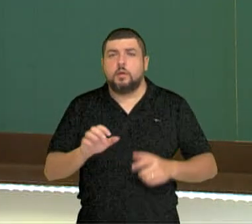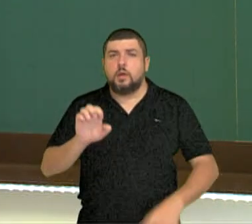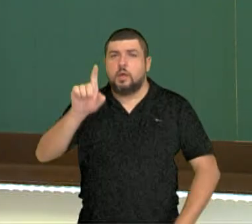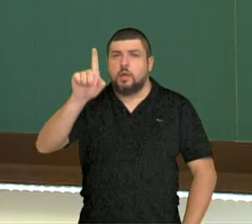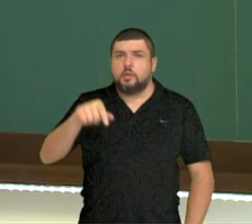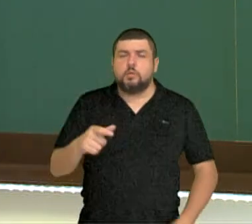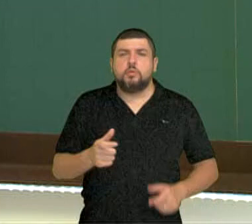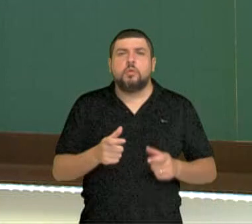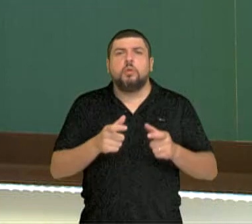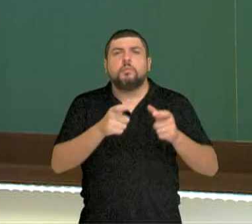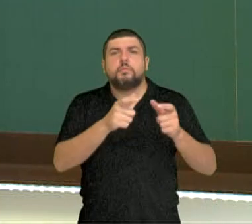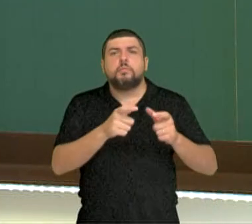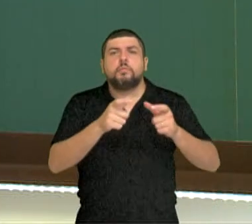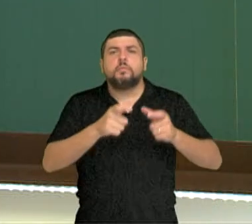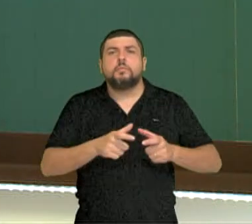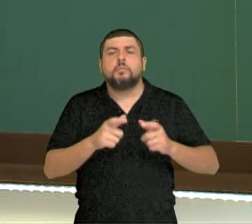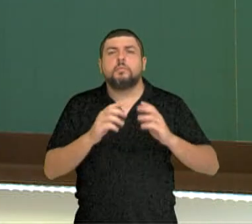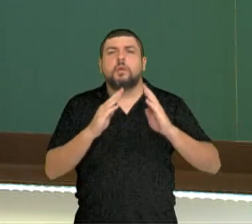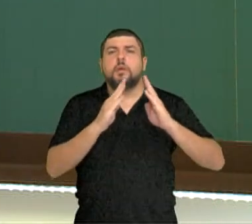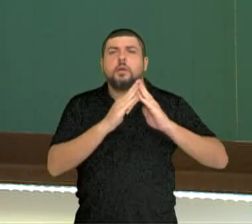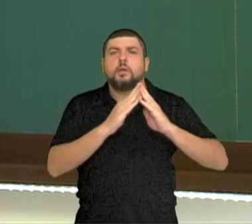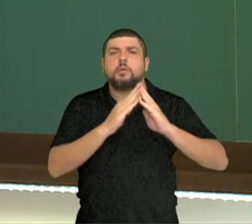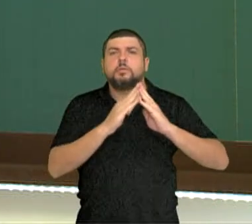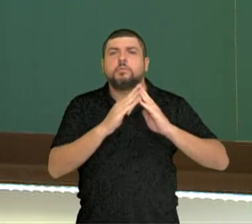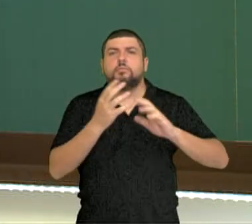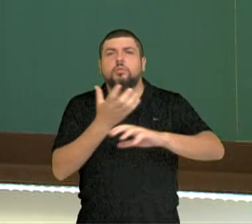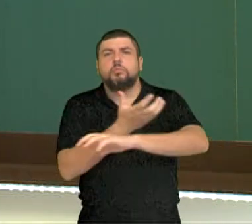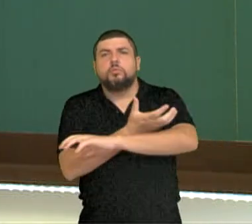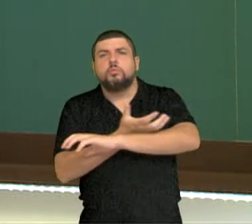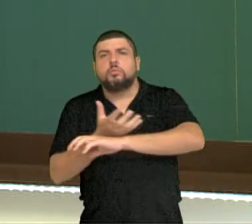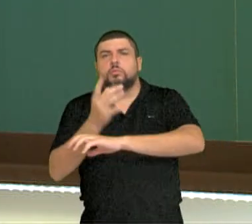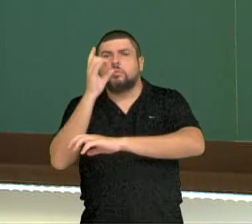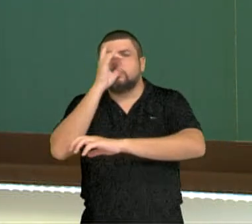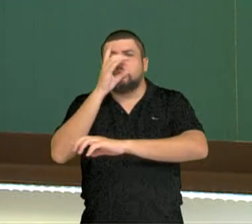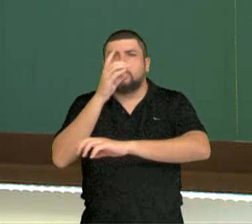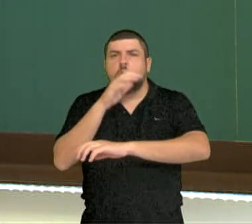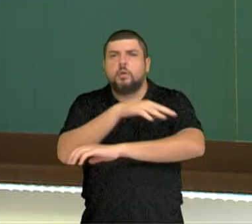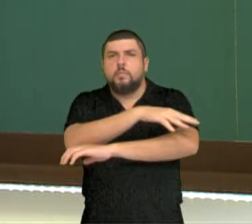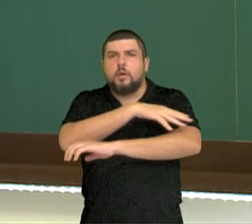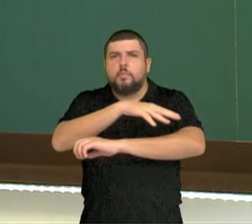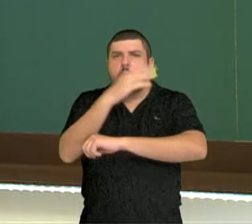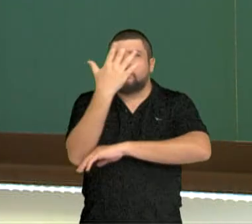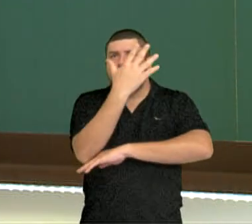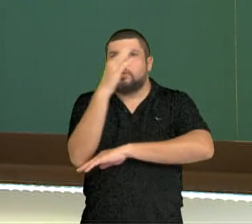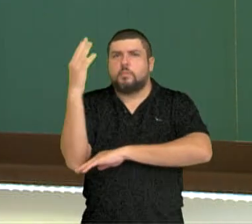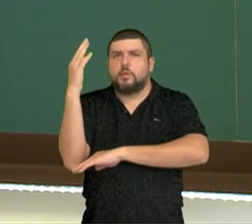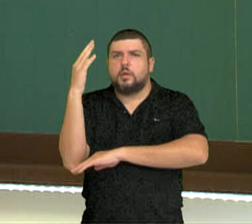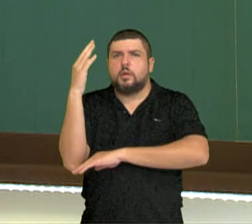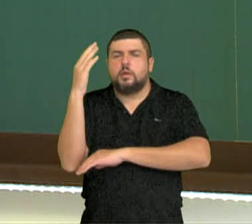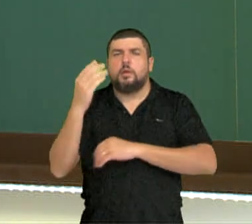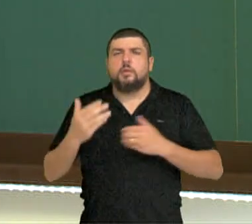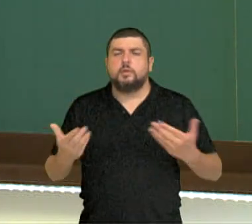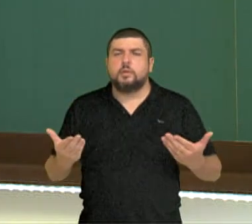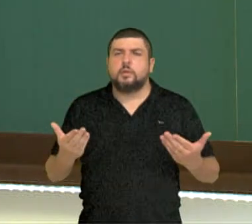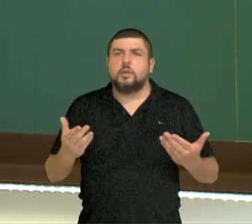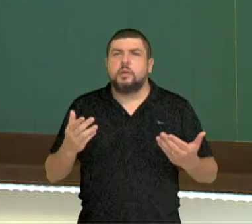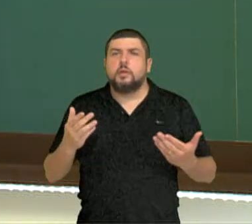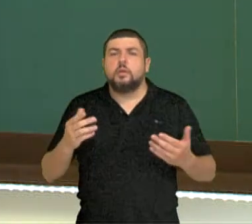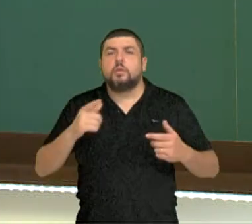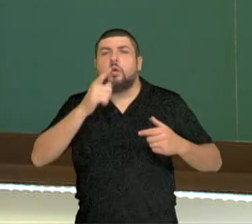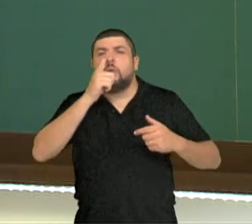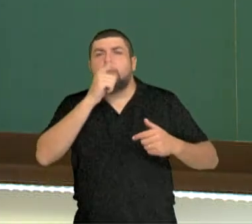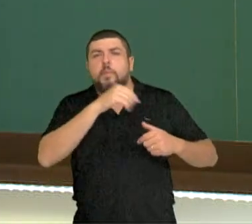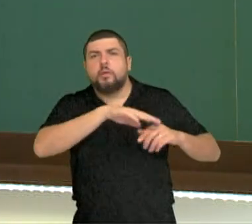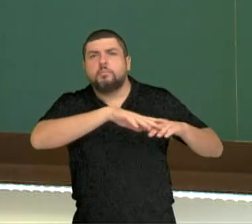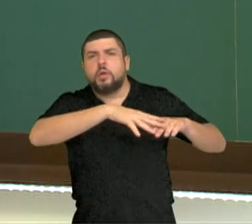essa história. É numa casa, é no jardim, é no parque, é durante o dia, é durante a noite, é no mar, enfim,